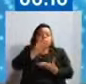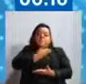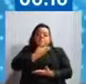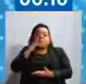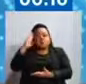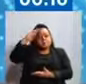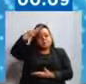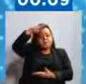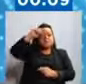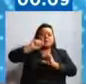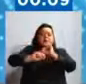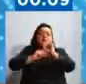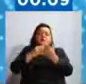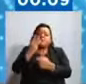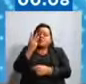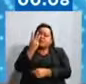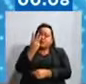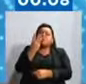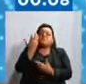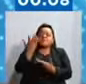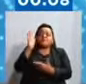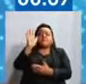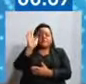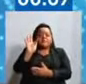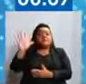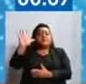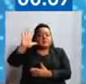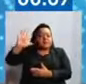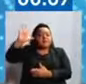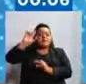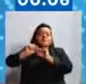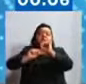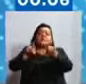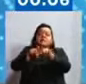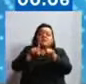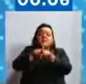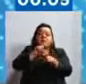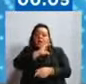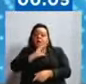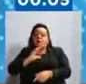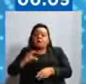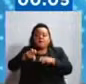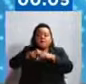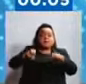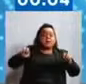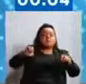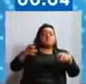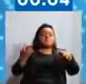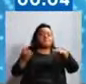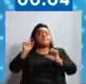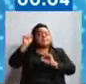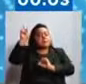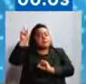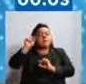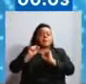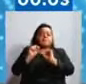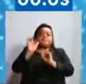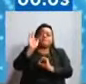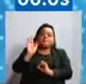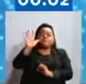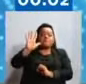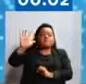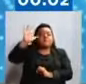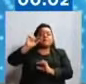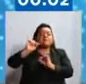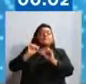Fui deputado federal junto com ele em três mandatos. Fui coordenador da bancária federal. Tenho uma afinidade boa com bancária federal. O